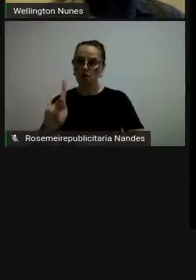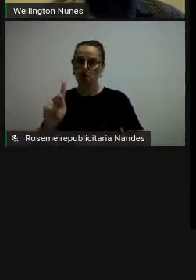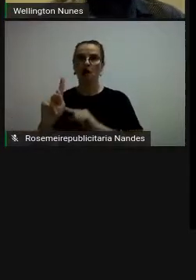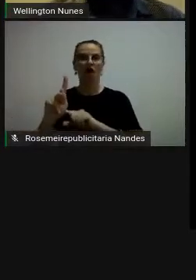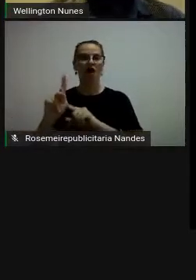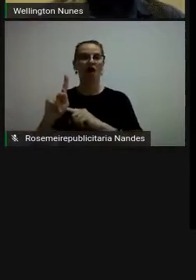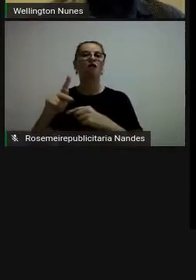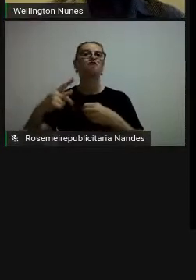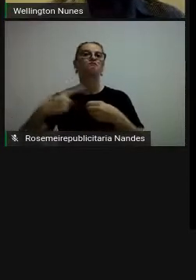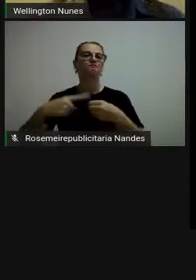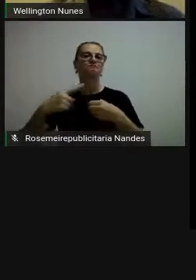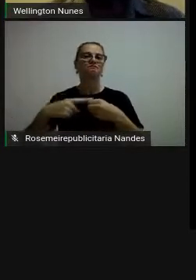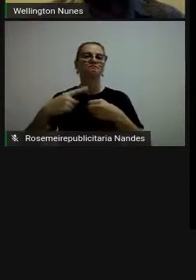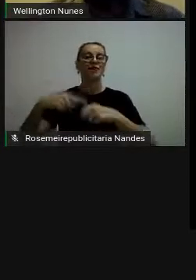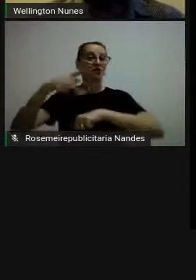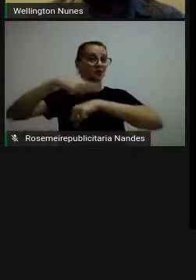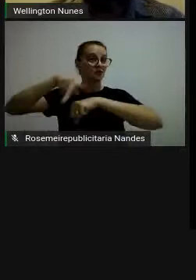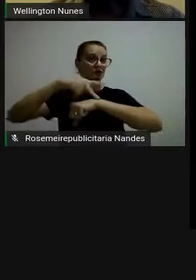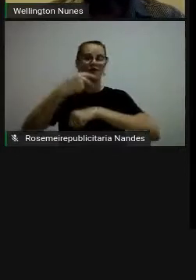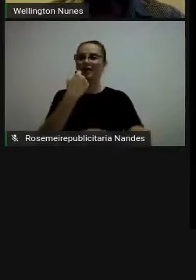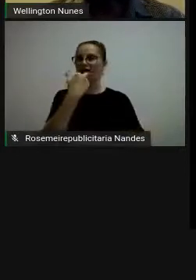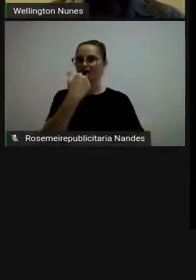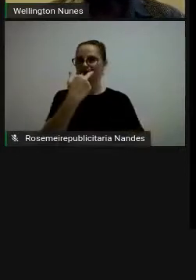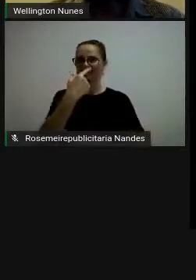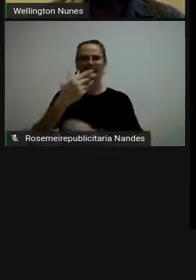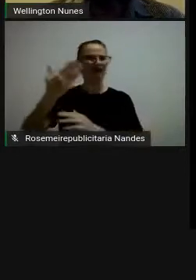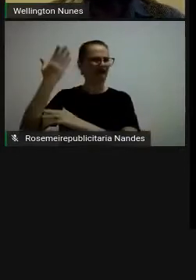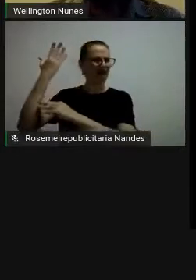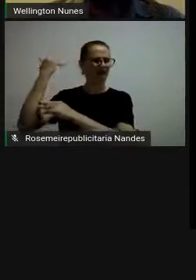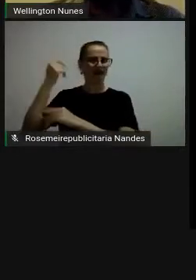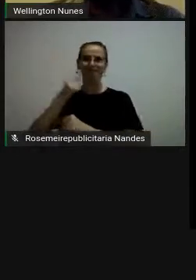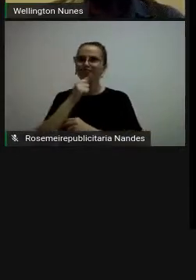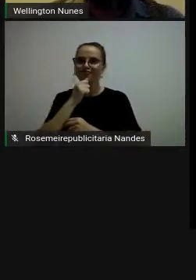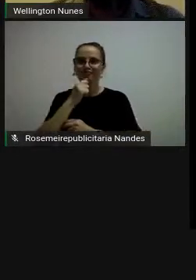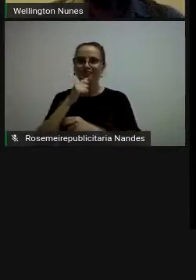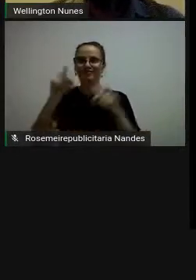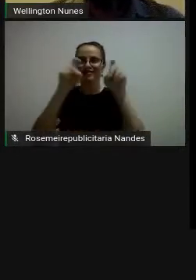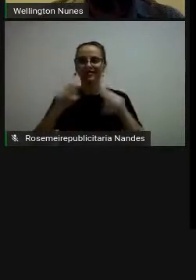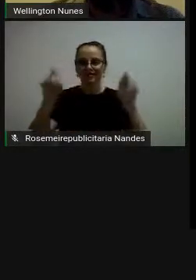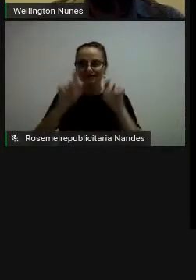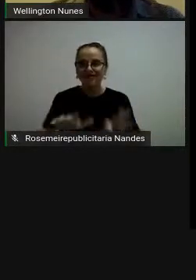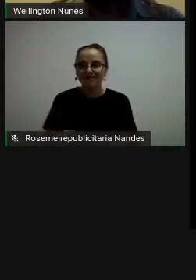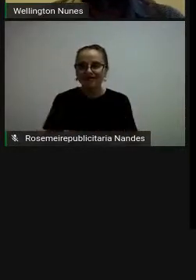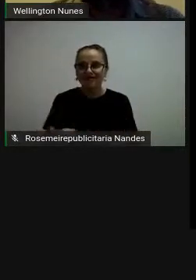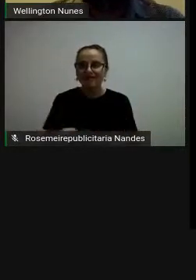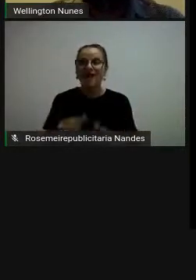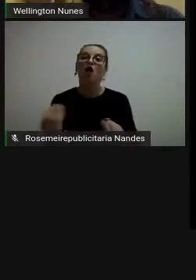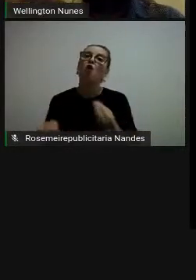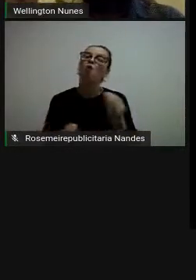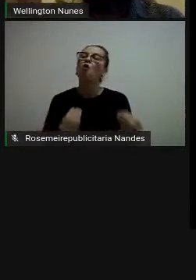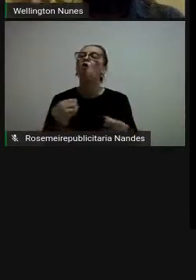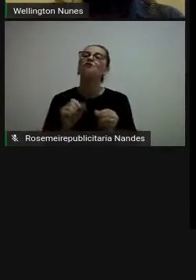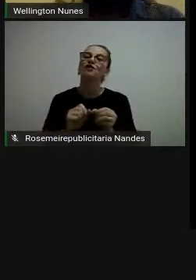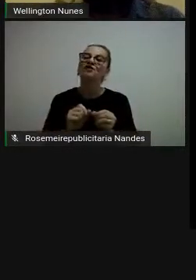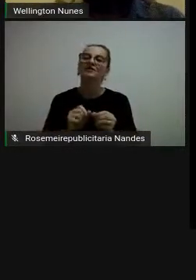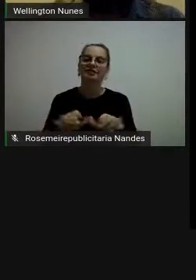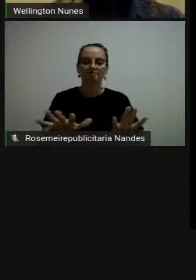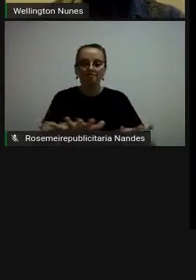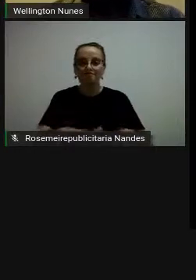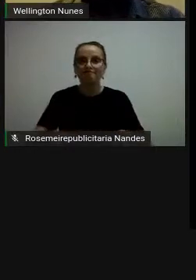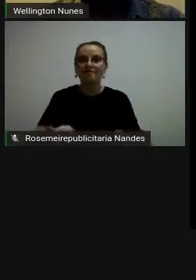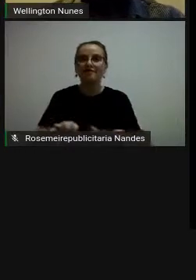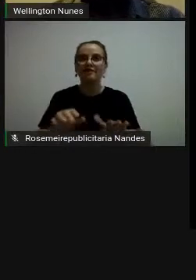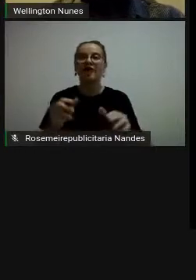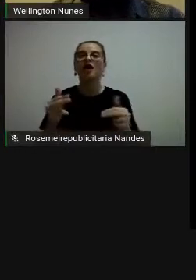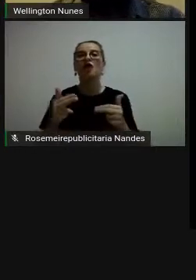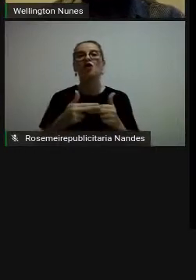Ele, naquela época, logicamente não existia computador, então as análises eram feitas de maneira manual. Então ele colocou uns alfinetes lá no mapa